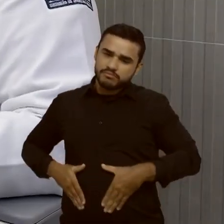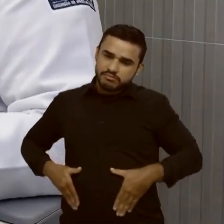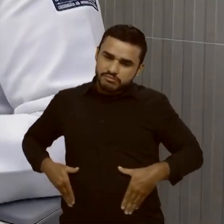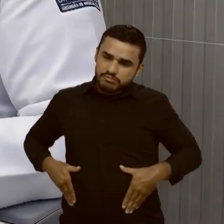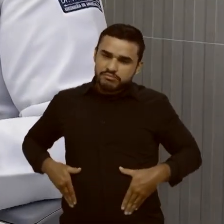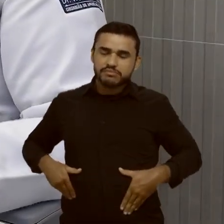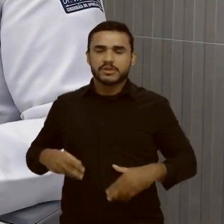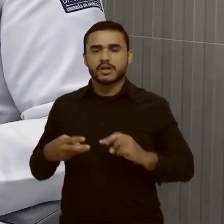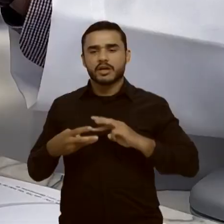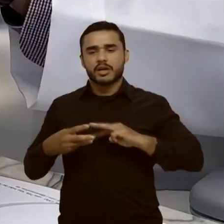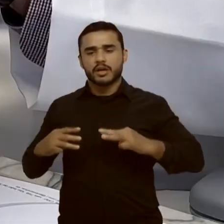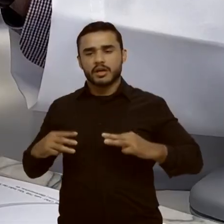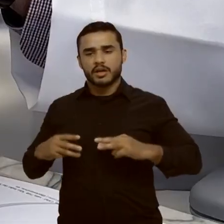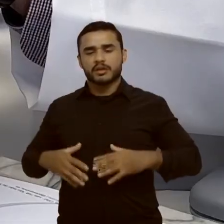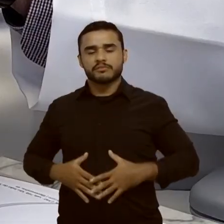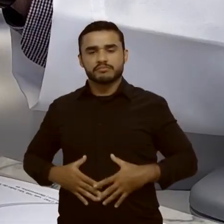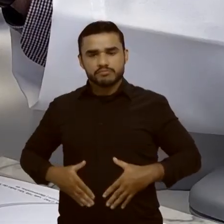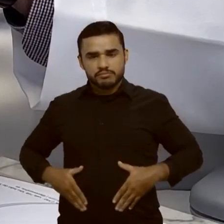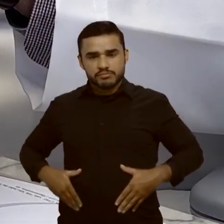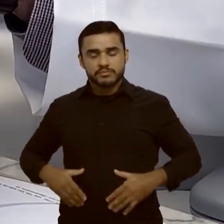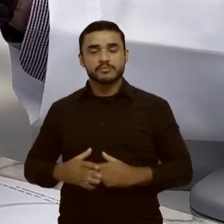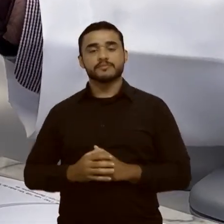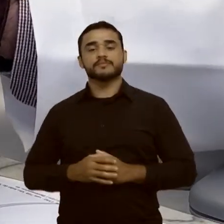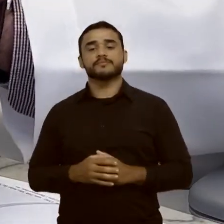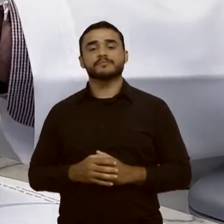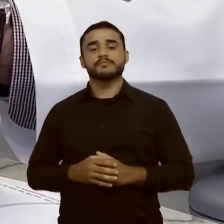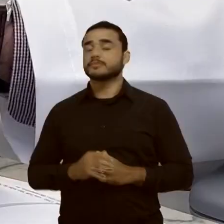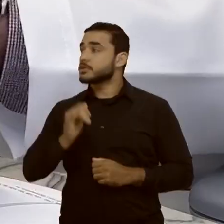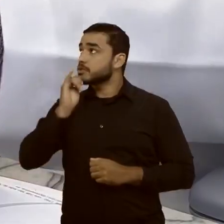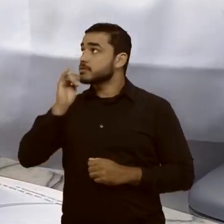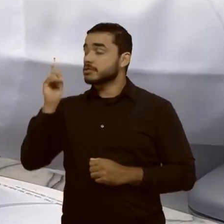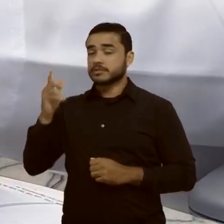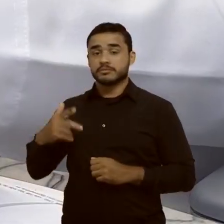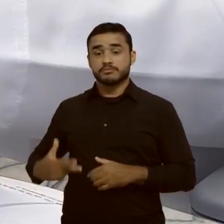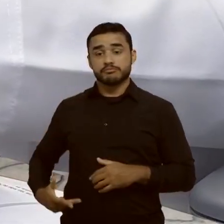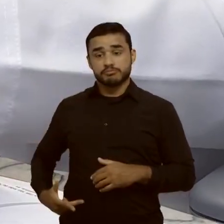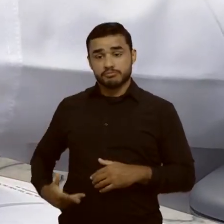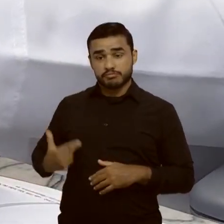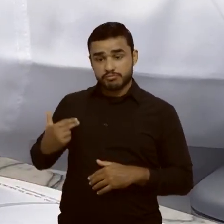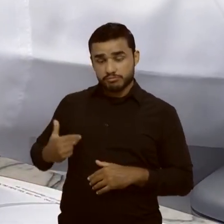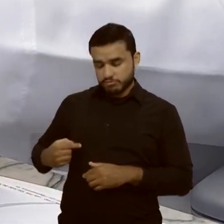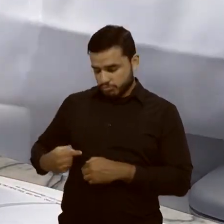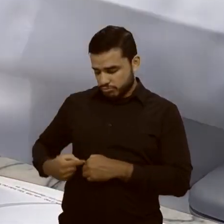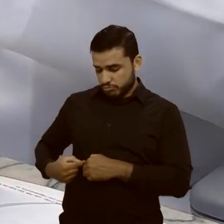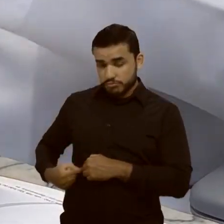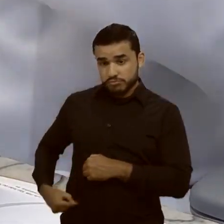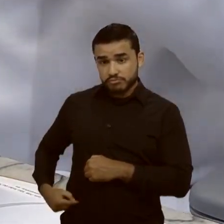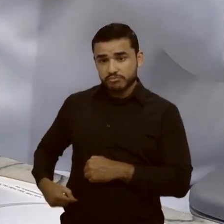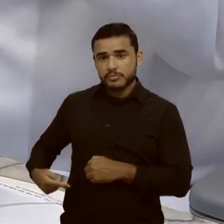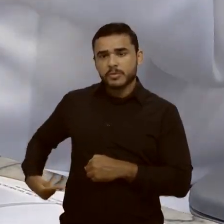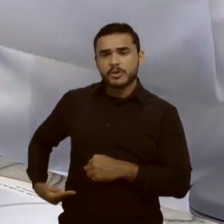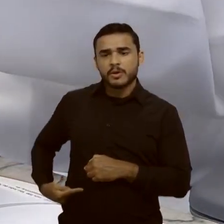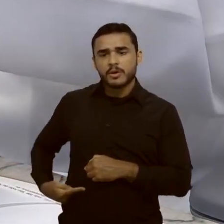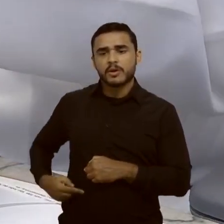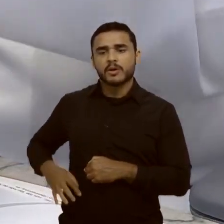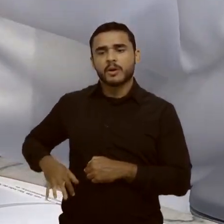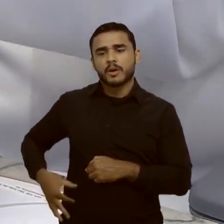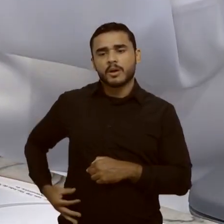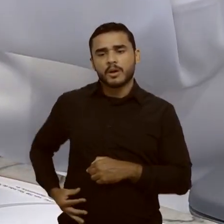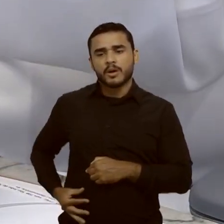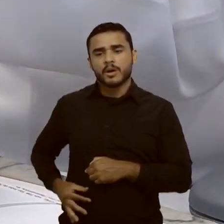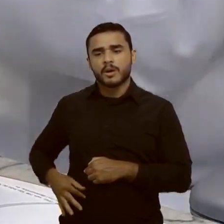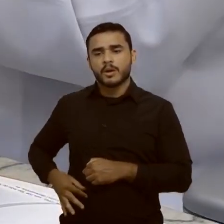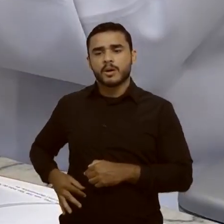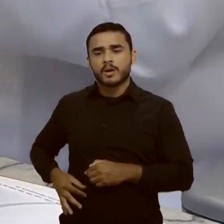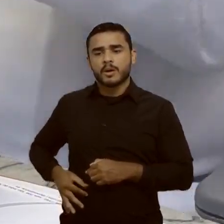resumida, funciona assim. O cirurgião faz um corte na região da hérnia, o conteúdo herniado é recolocado